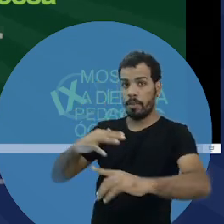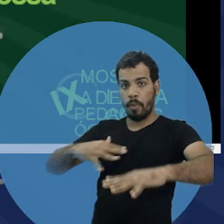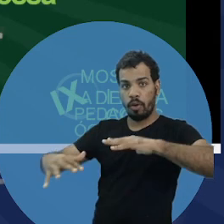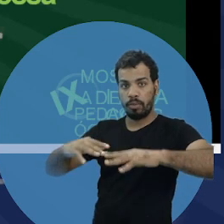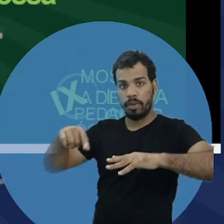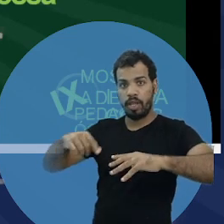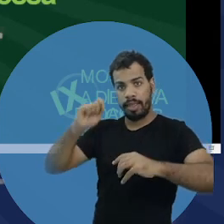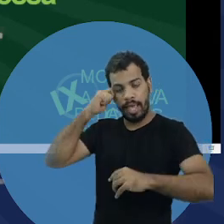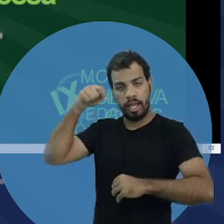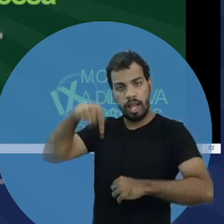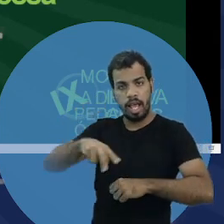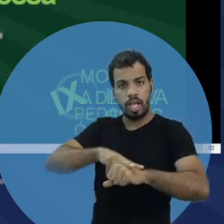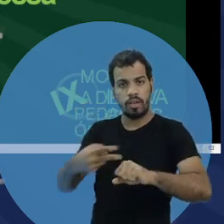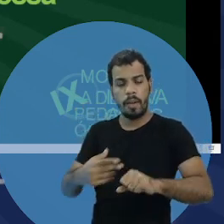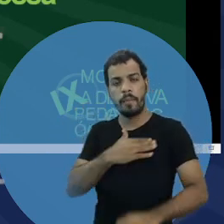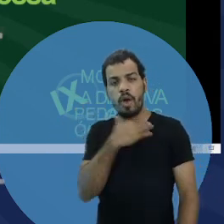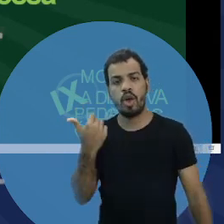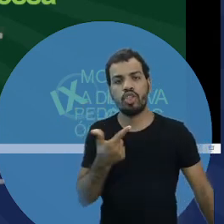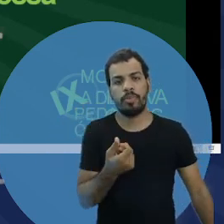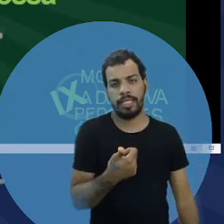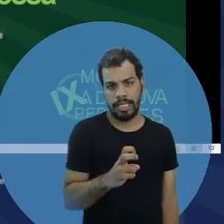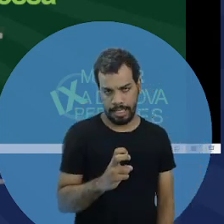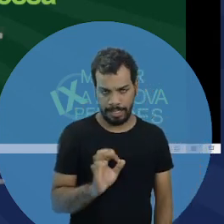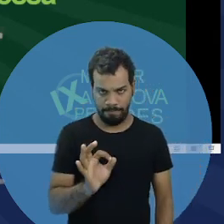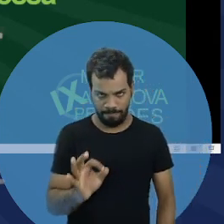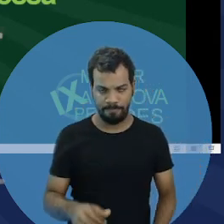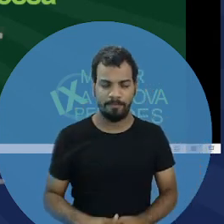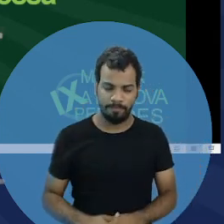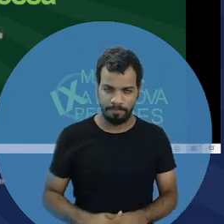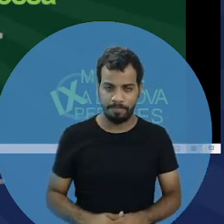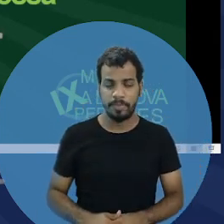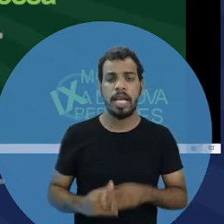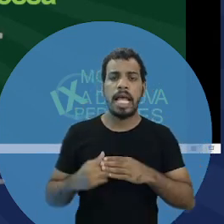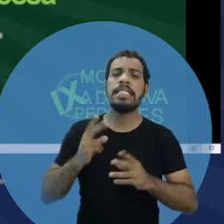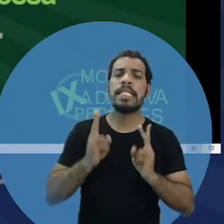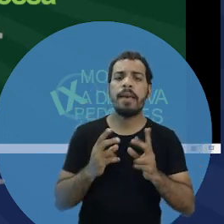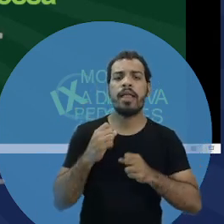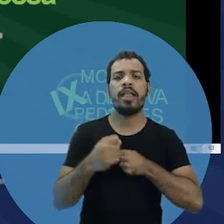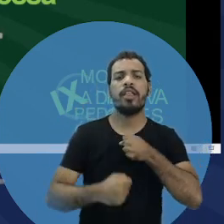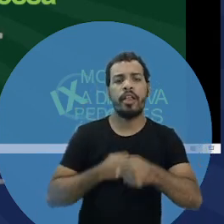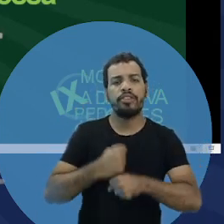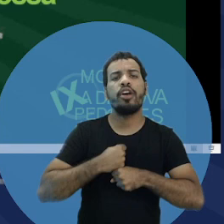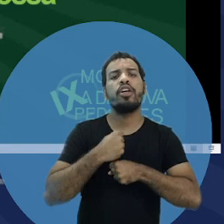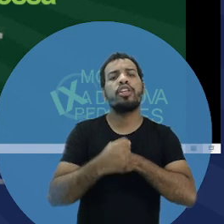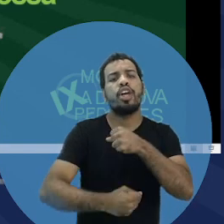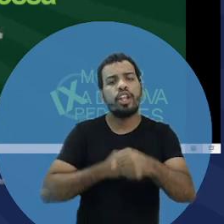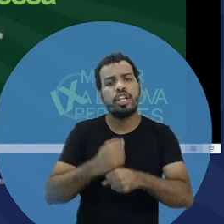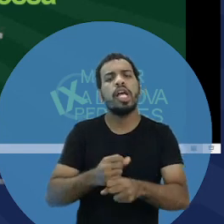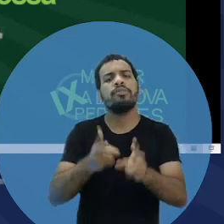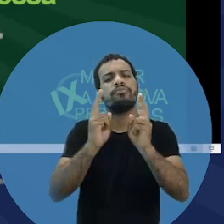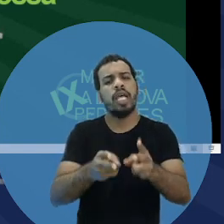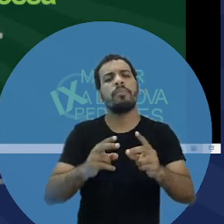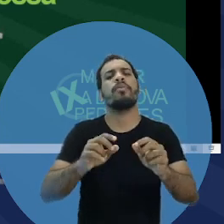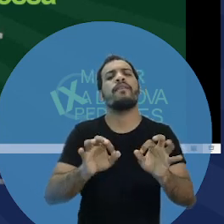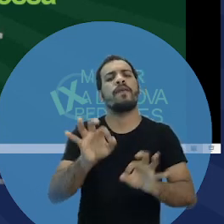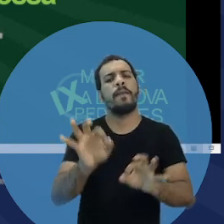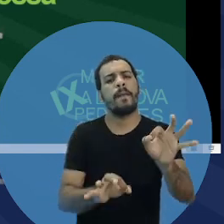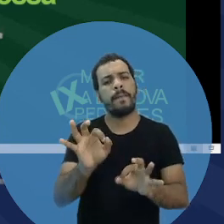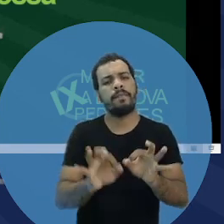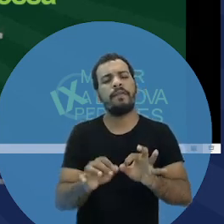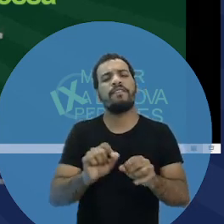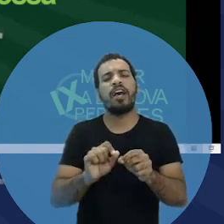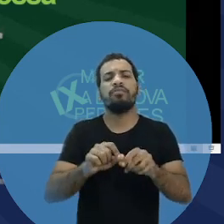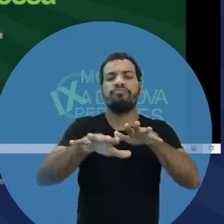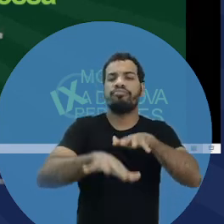em 2015. E aí, todos os anos, ela preparava um desfile, né,